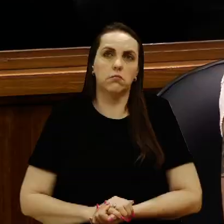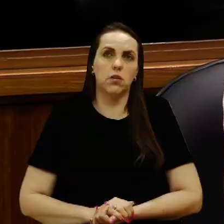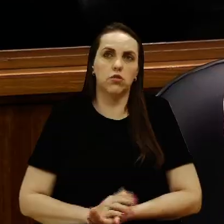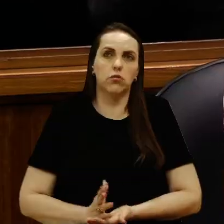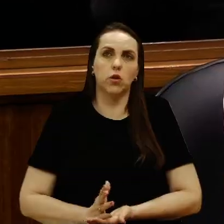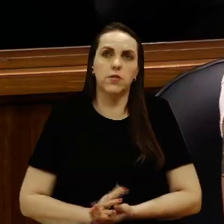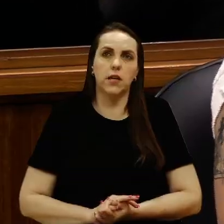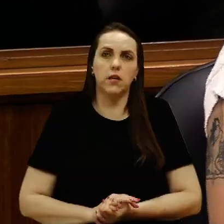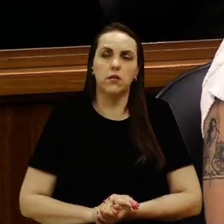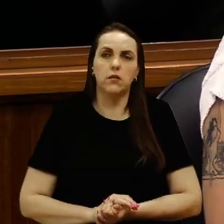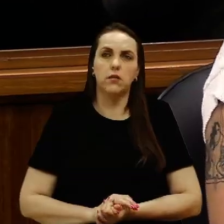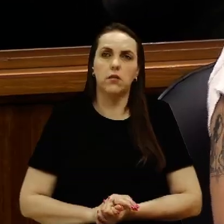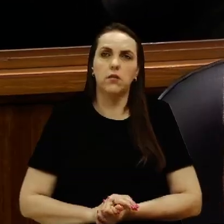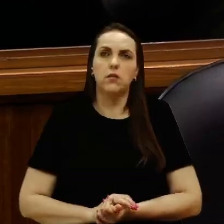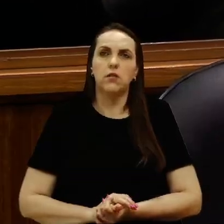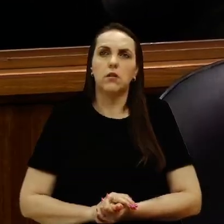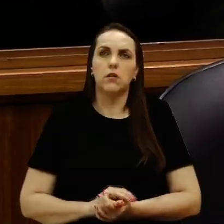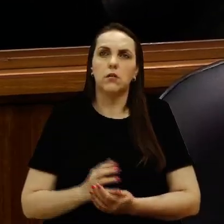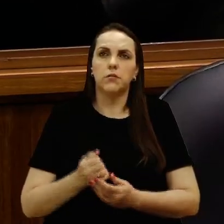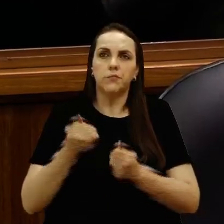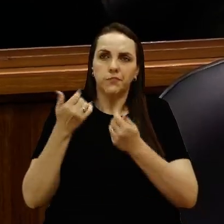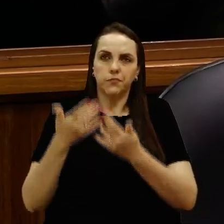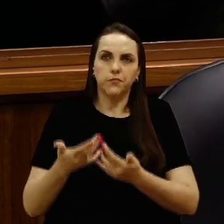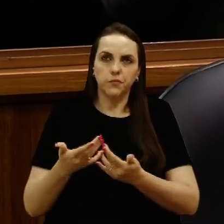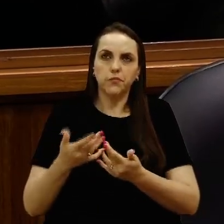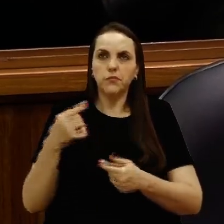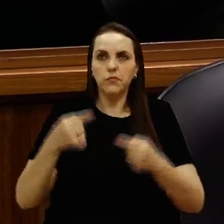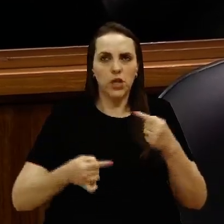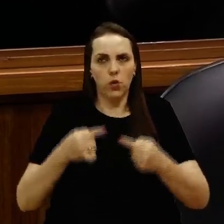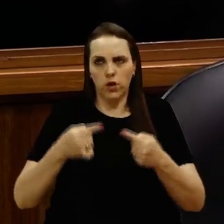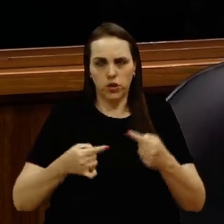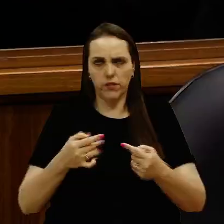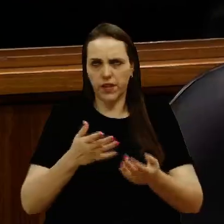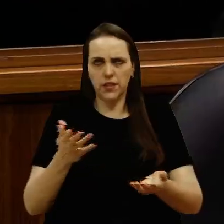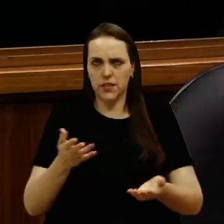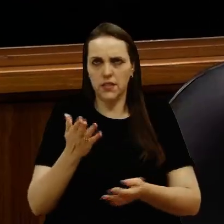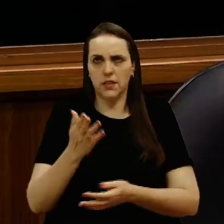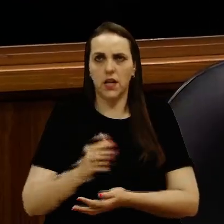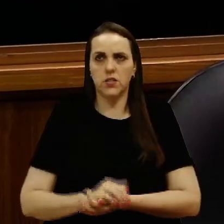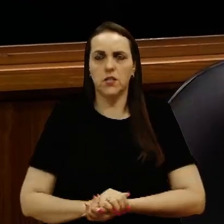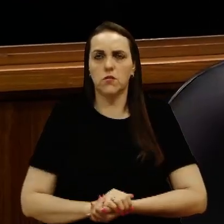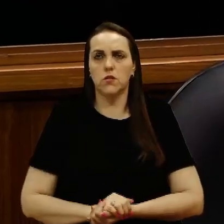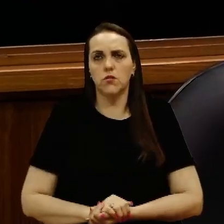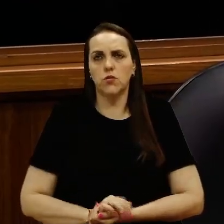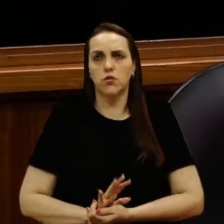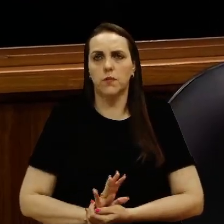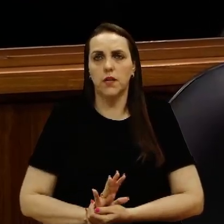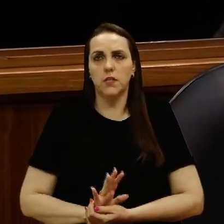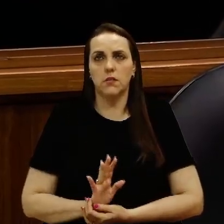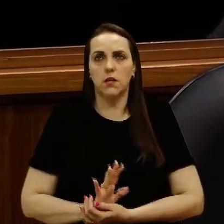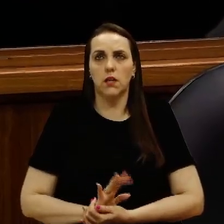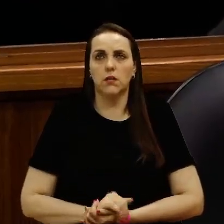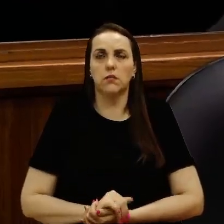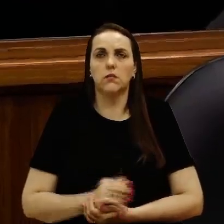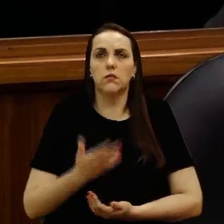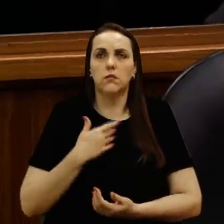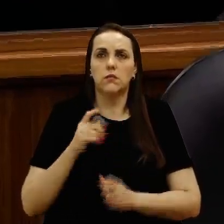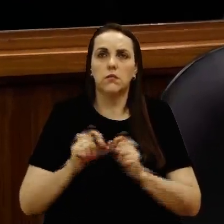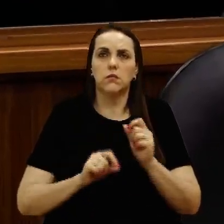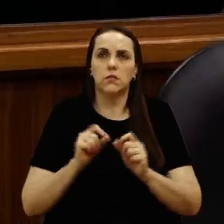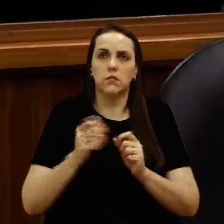à tona a discussão da educação. É fundamental nós debatermos esse tema e tudo que tange as políticas